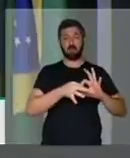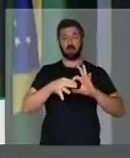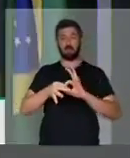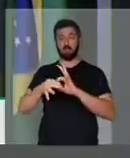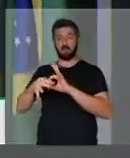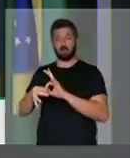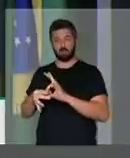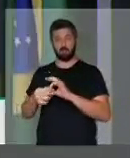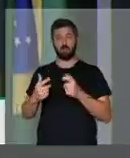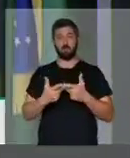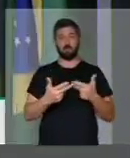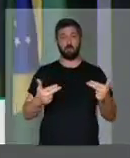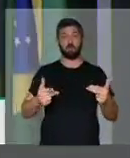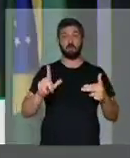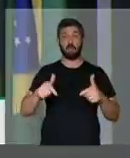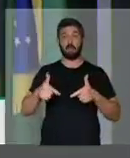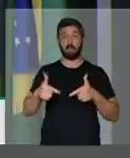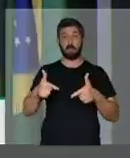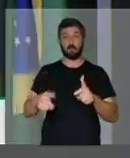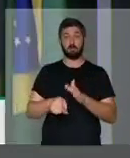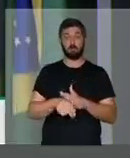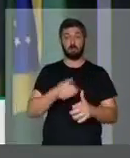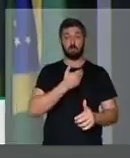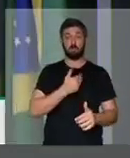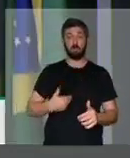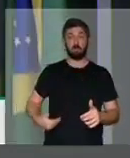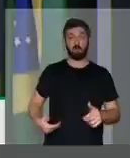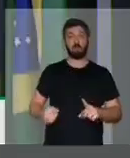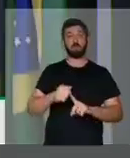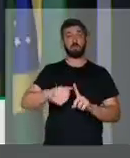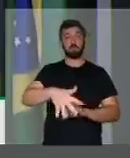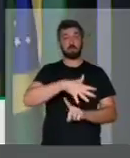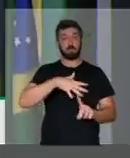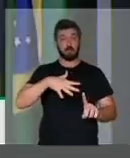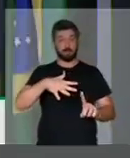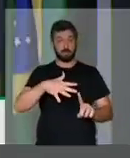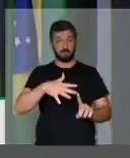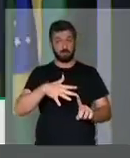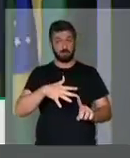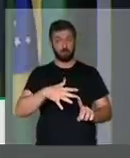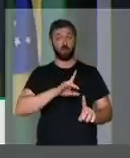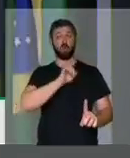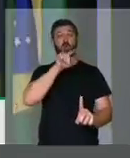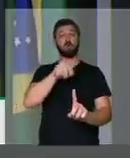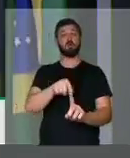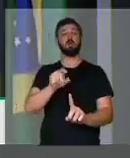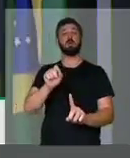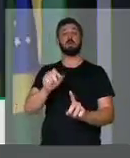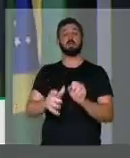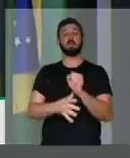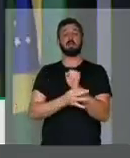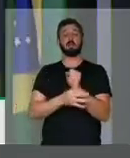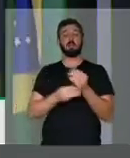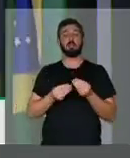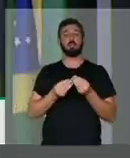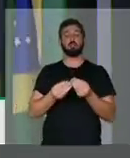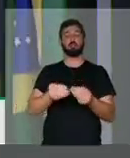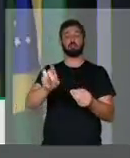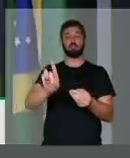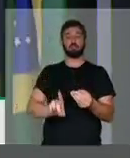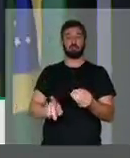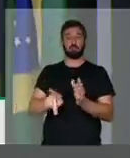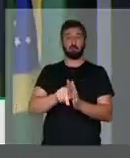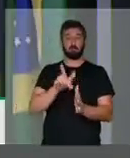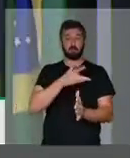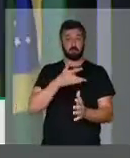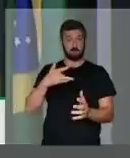de ações de iniciativa dos poderes públicos e da sociedade, destinadas a assegurar os direitos relativos